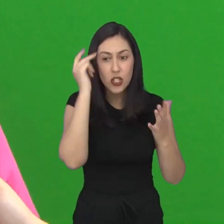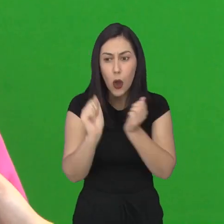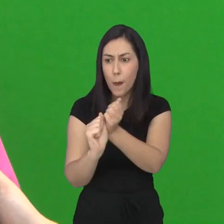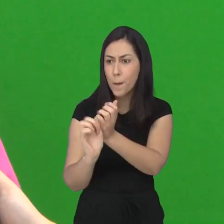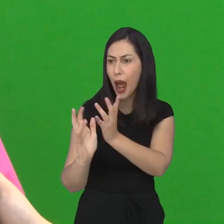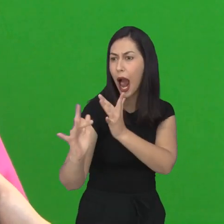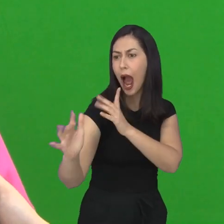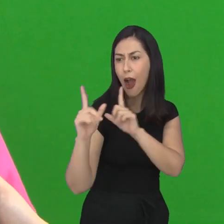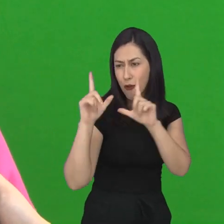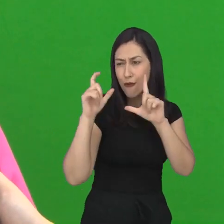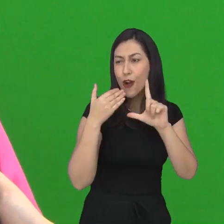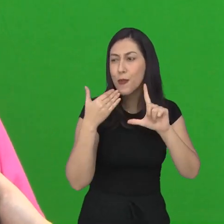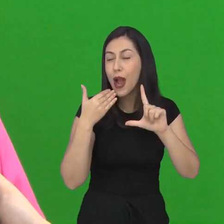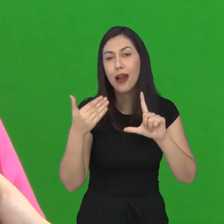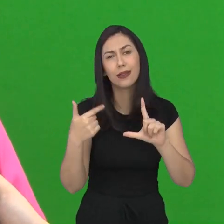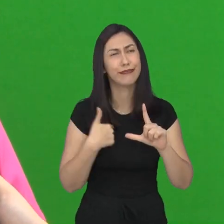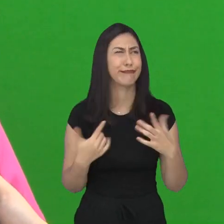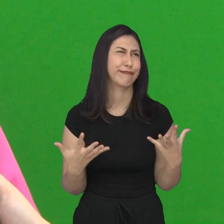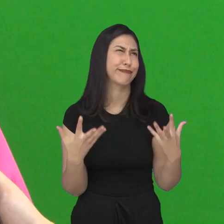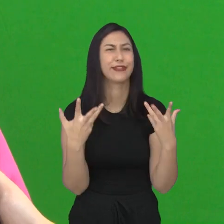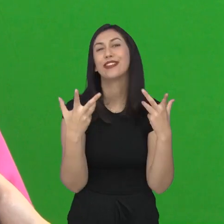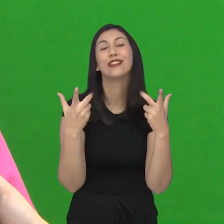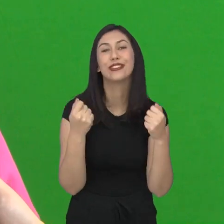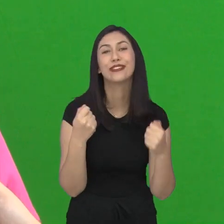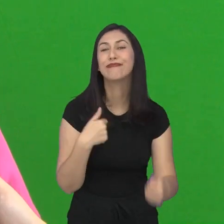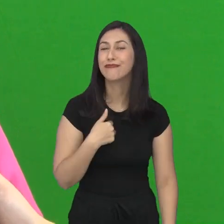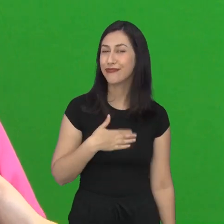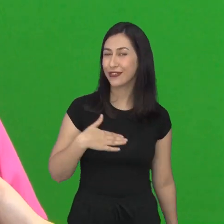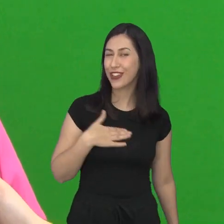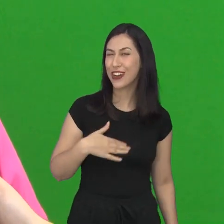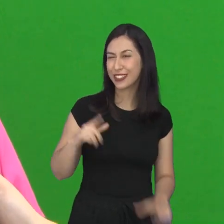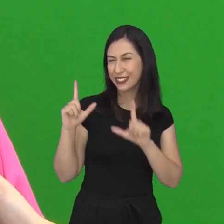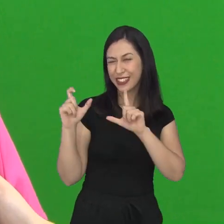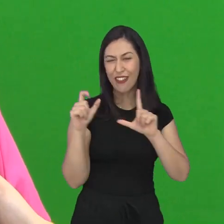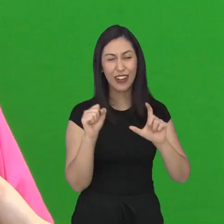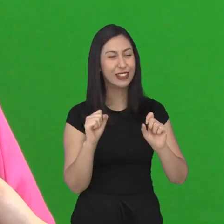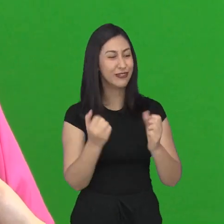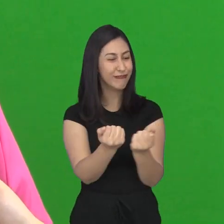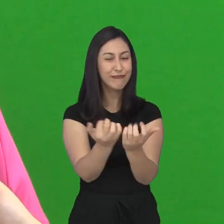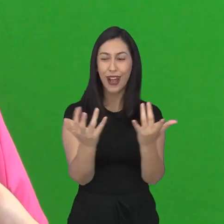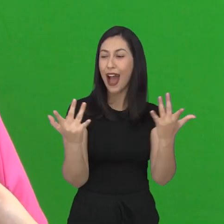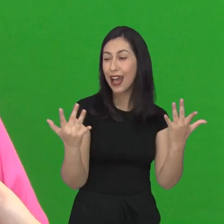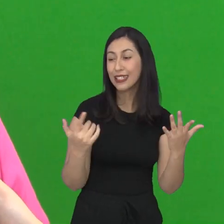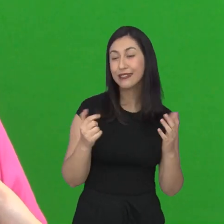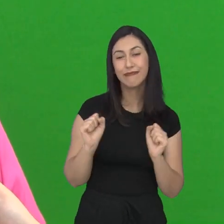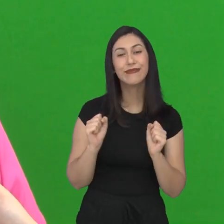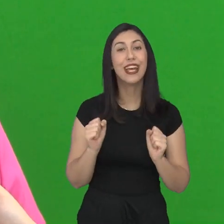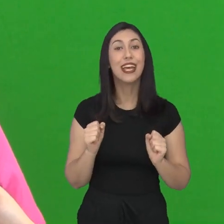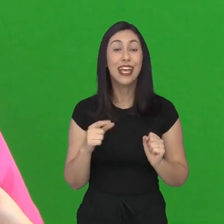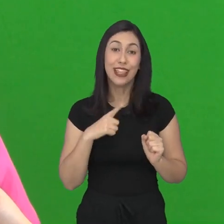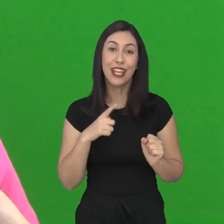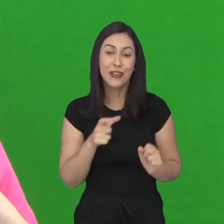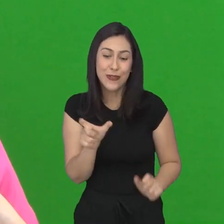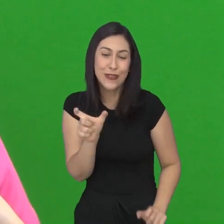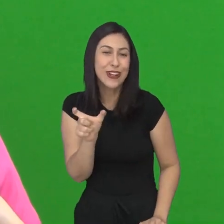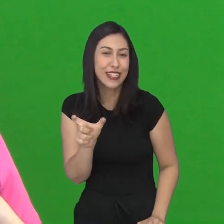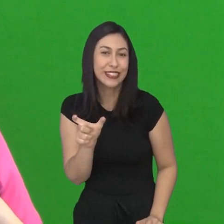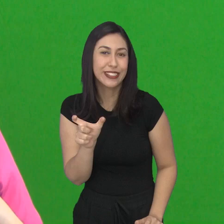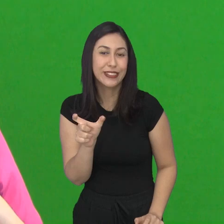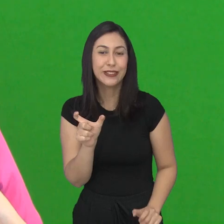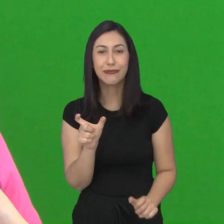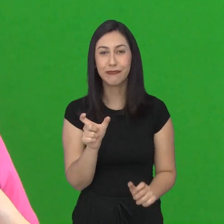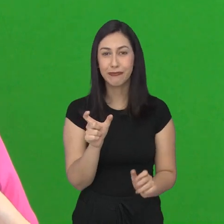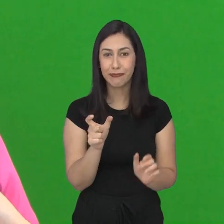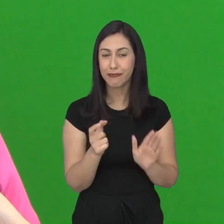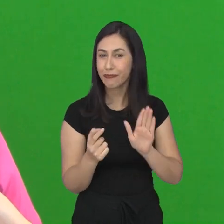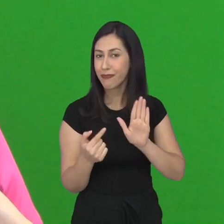fazer fila para tirar foto, isso pra mim é maravilhoso, é sem igual. Eu gosto demais de tirar foto com todos que me pedem. Eu tenho um cartãozinho que eu acho